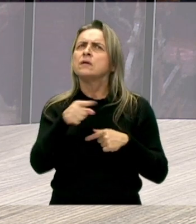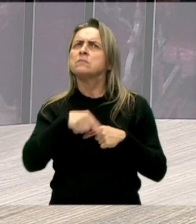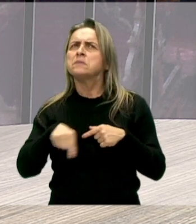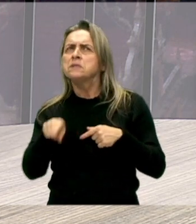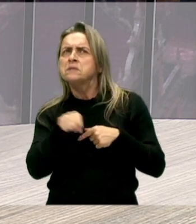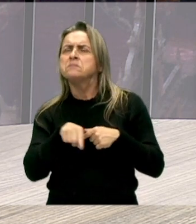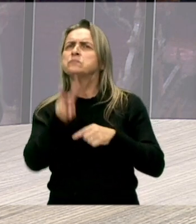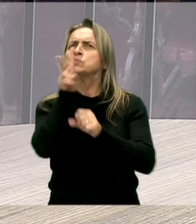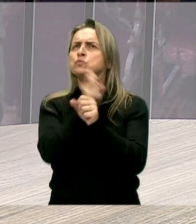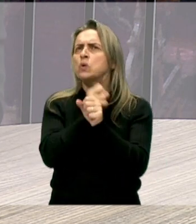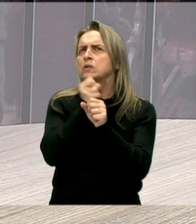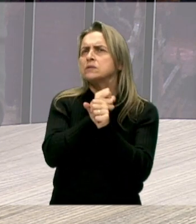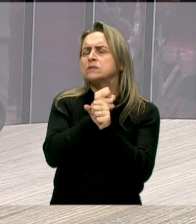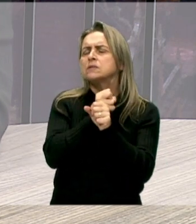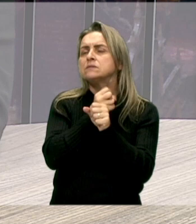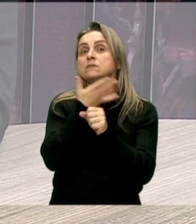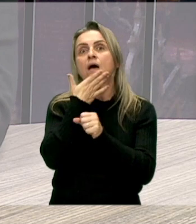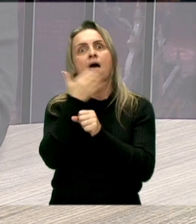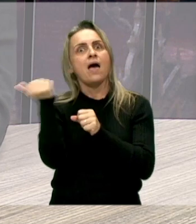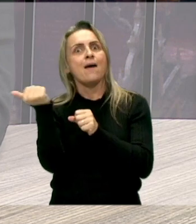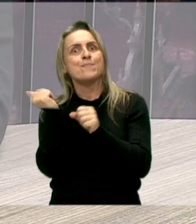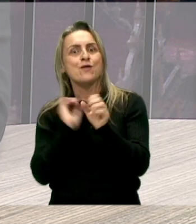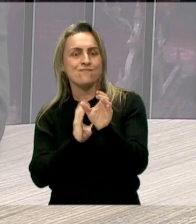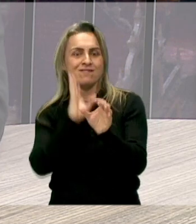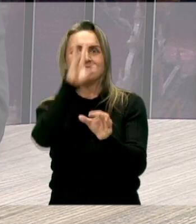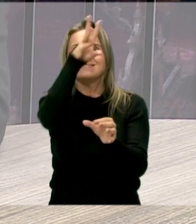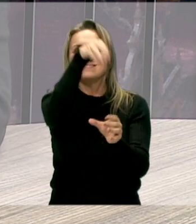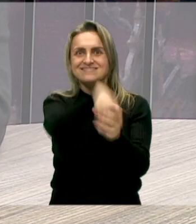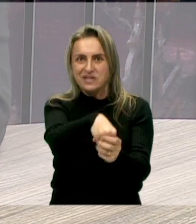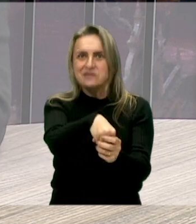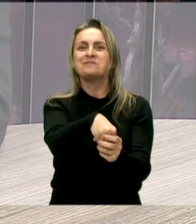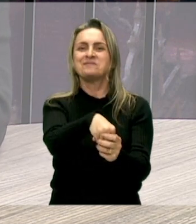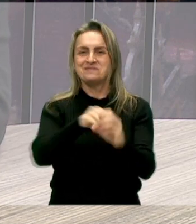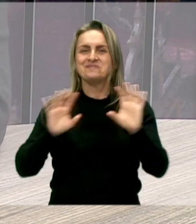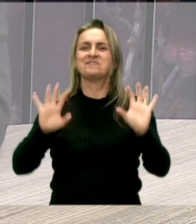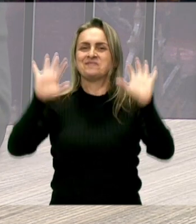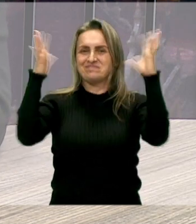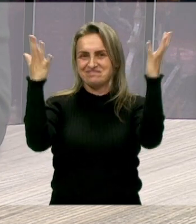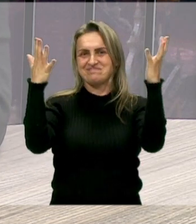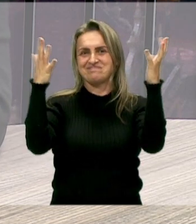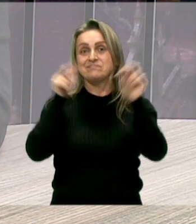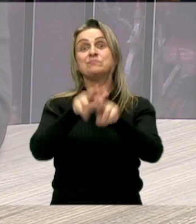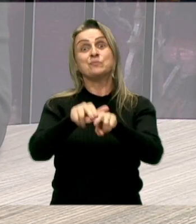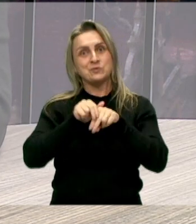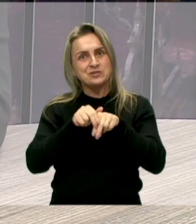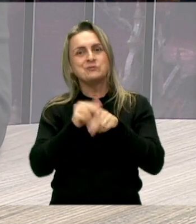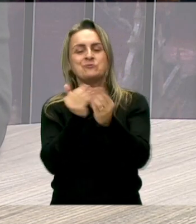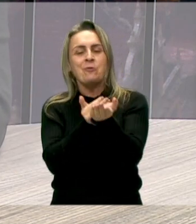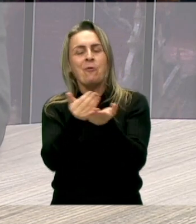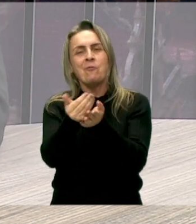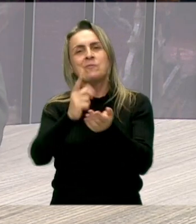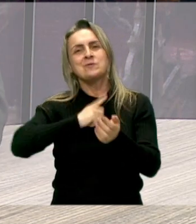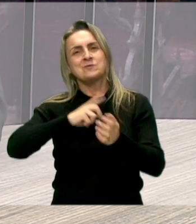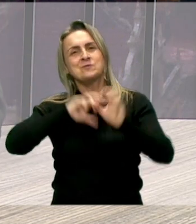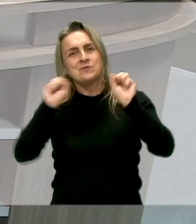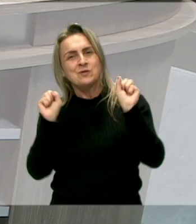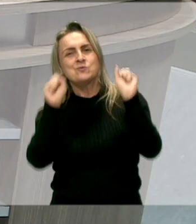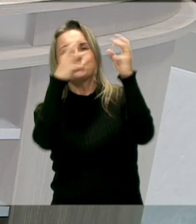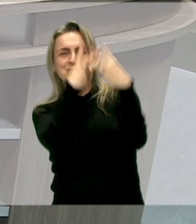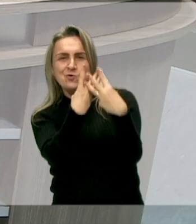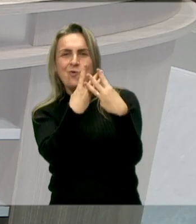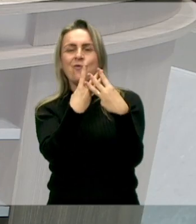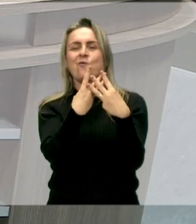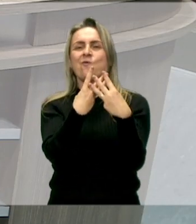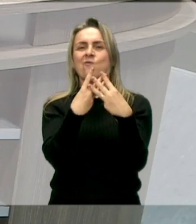tem que ter a Jam Session dentro do festival. Então, a gente passou a ter os shows, as oficinas e onde tudo